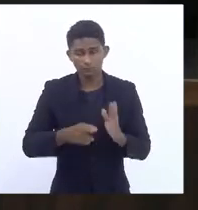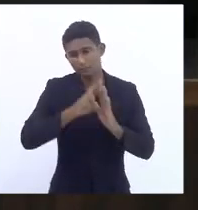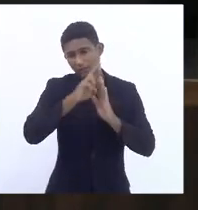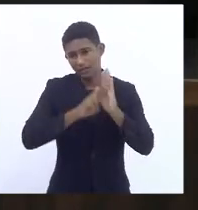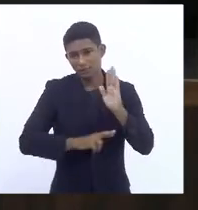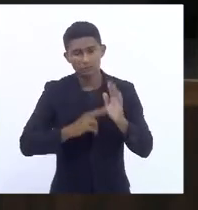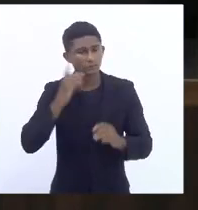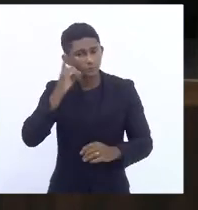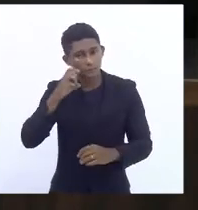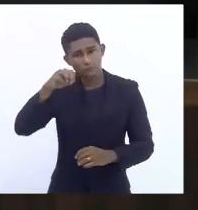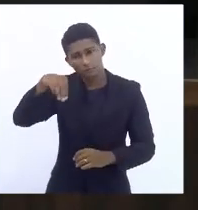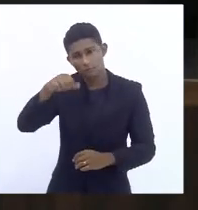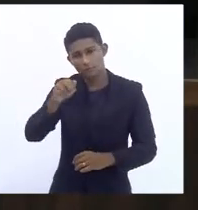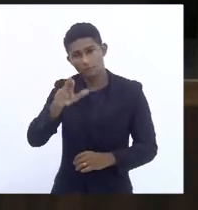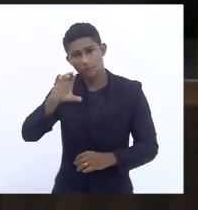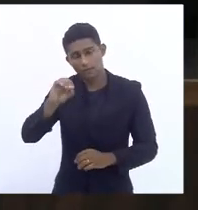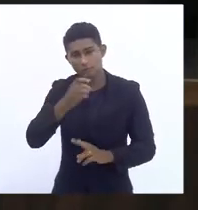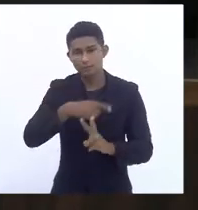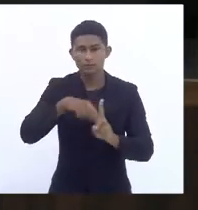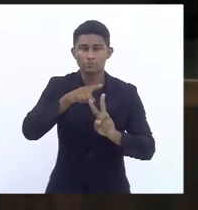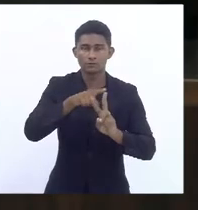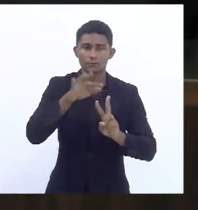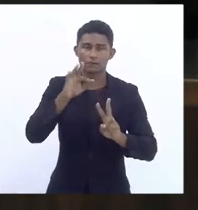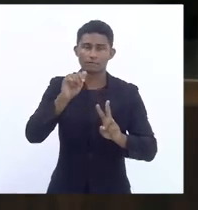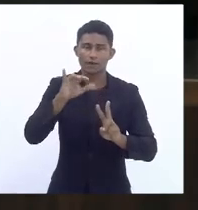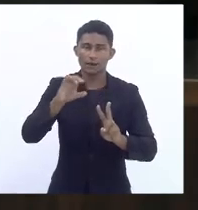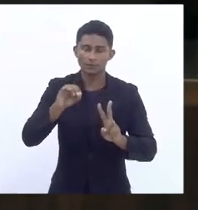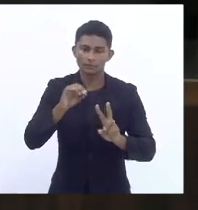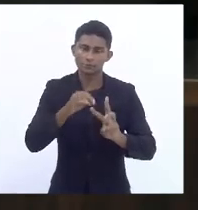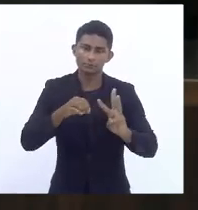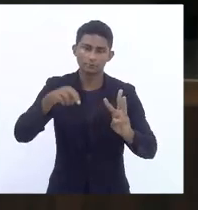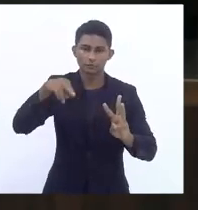deputados Márcio Pacheco, Fábio Silva e Noel de Carvalho.